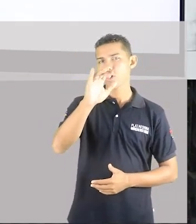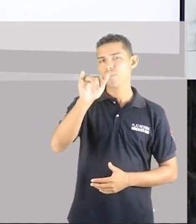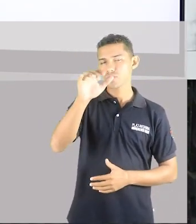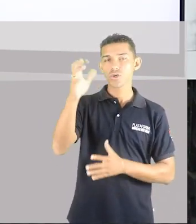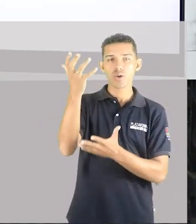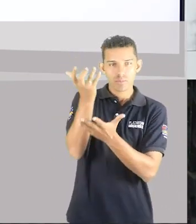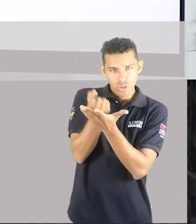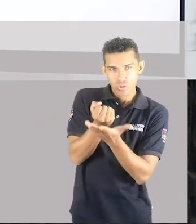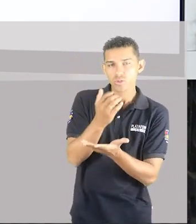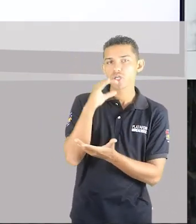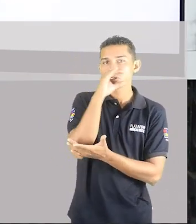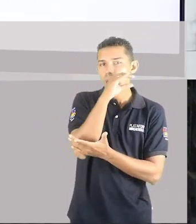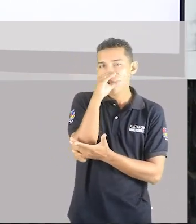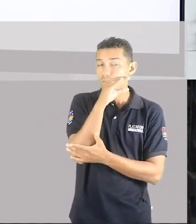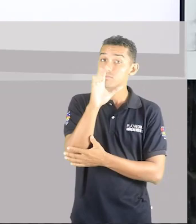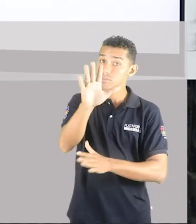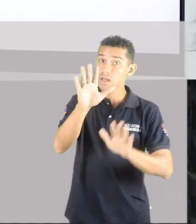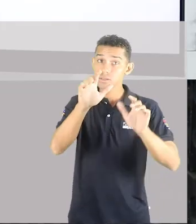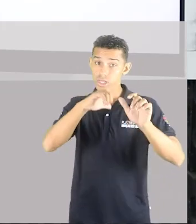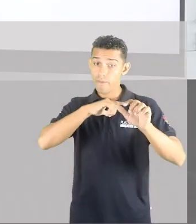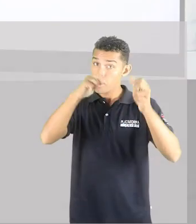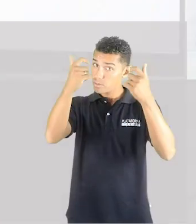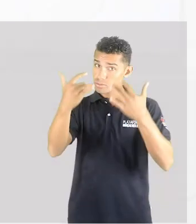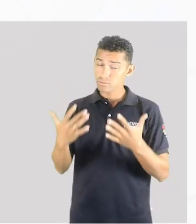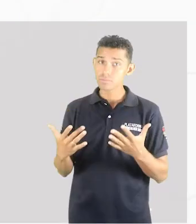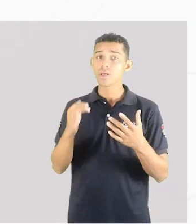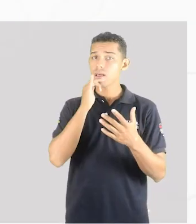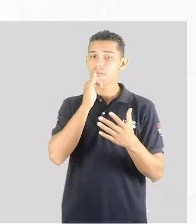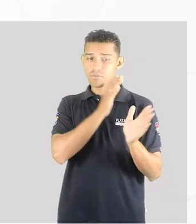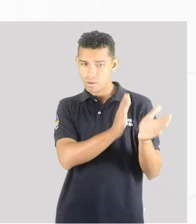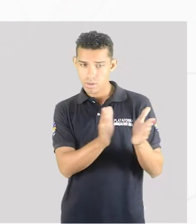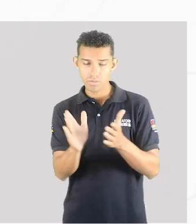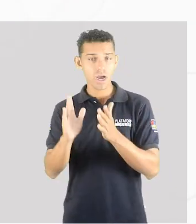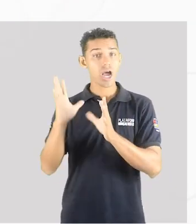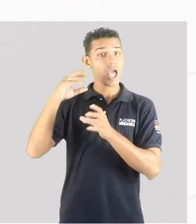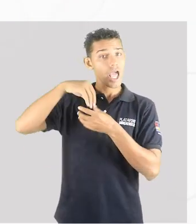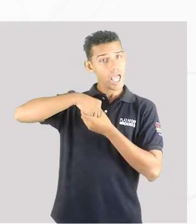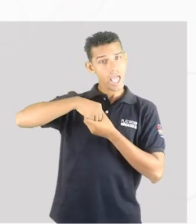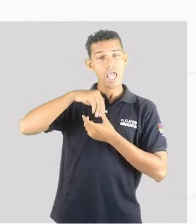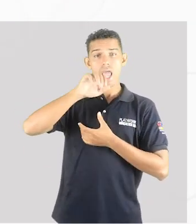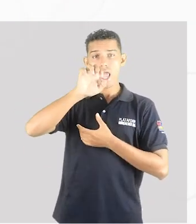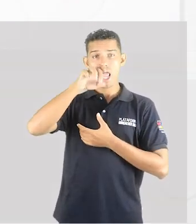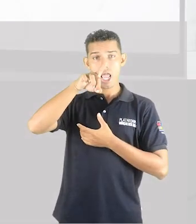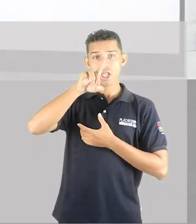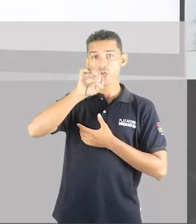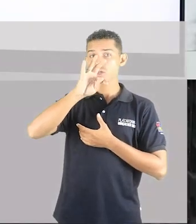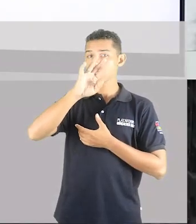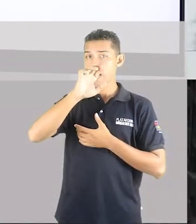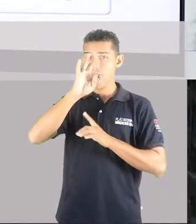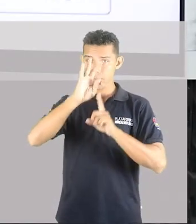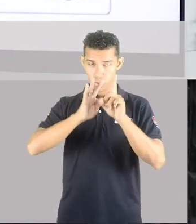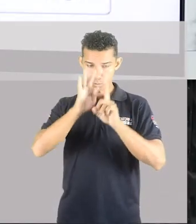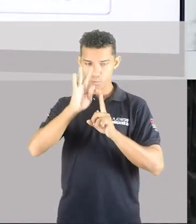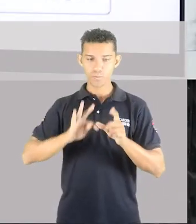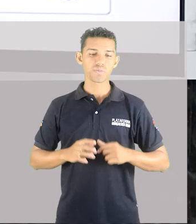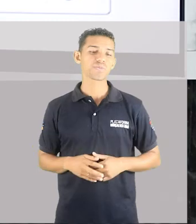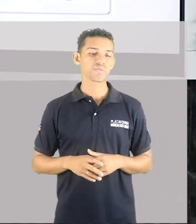calor, tá? Isso quando você estiver falando de processo endotérmico. Síntese e análise.